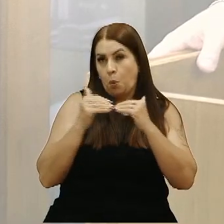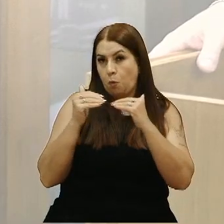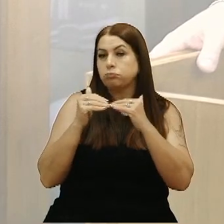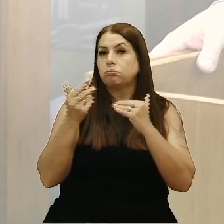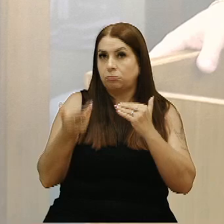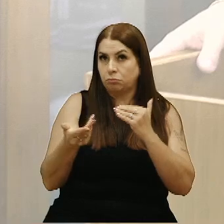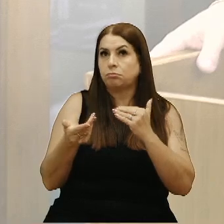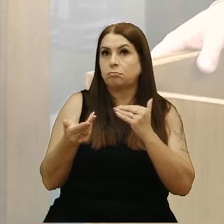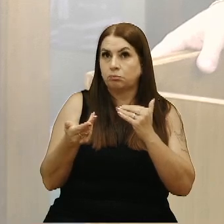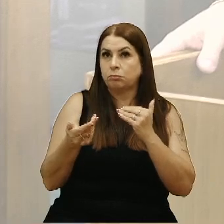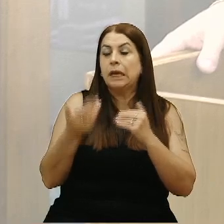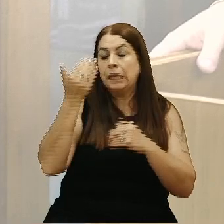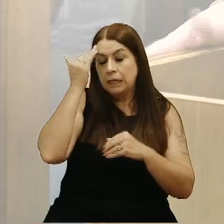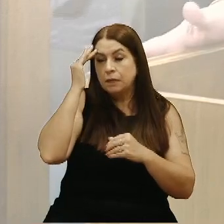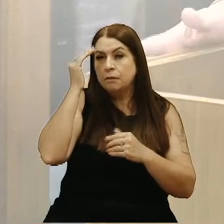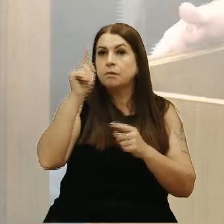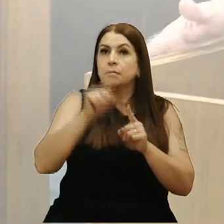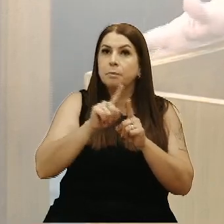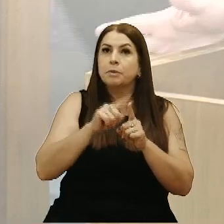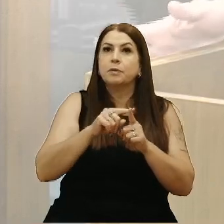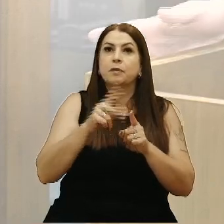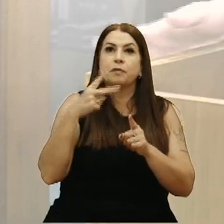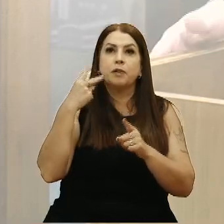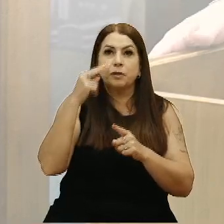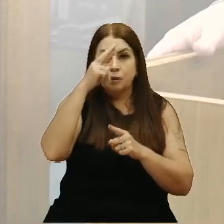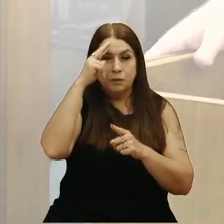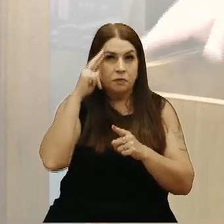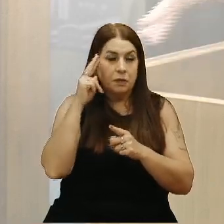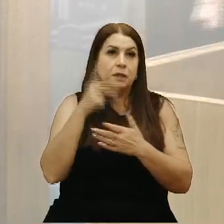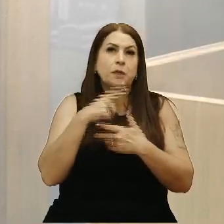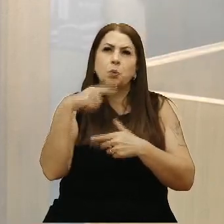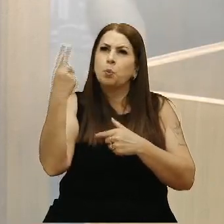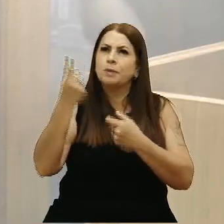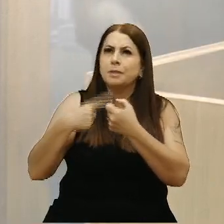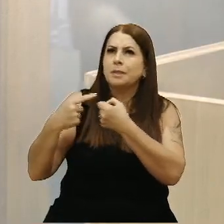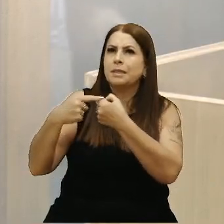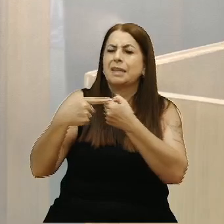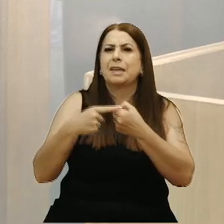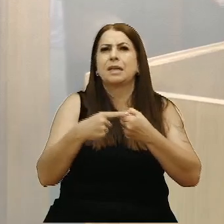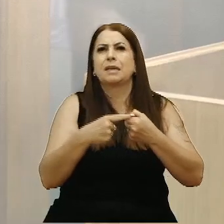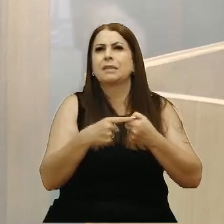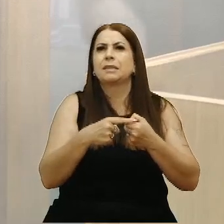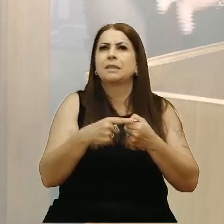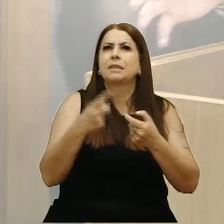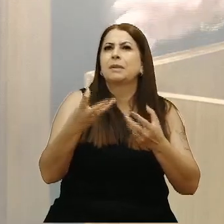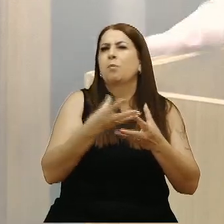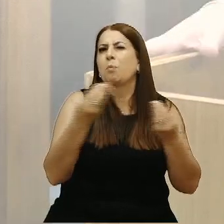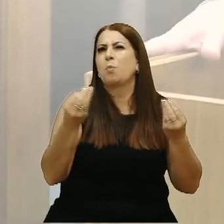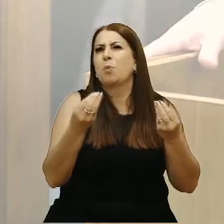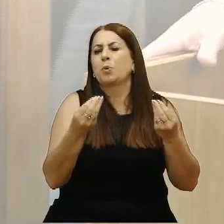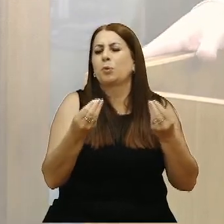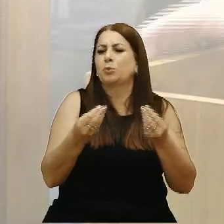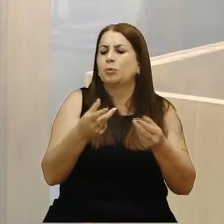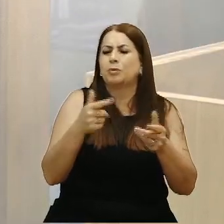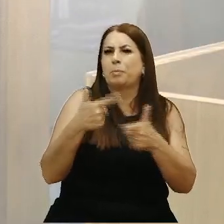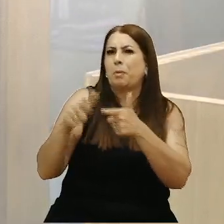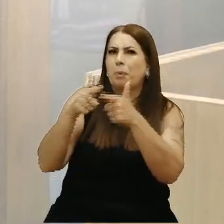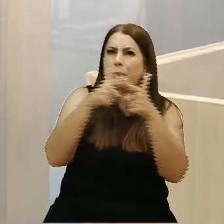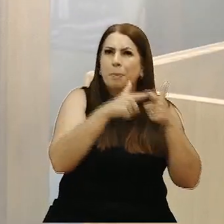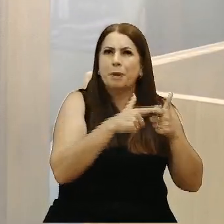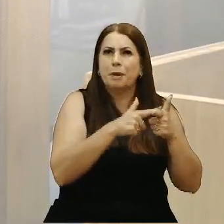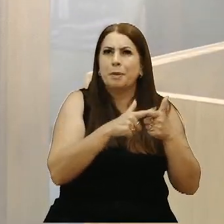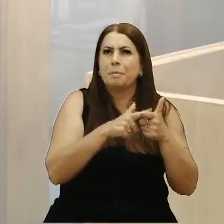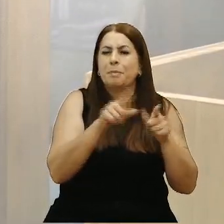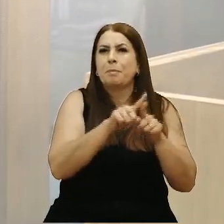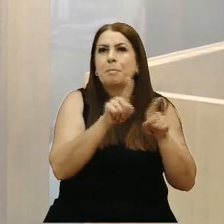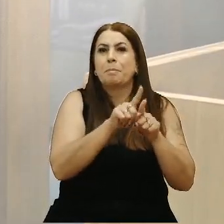concordo. A gente entende que nem o vereador Rafael Bueno falou, tem outros municípios que a máquina pública é muito, muito inchada. E não pode ser o estado